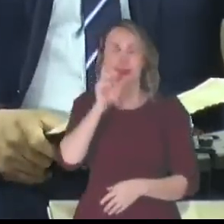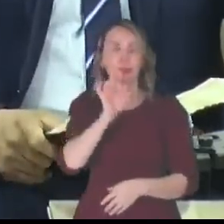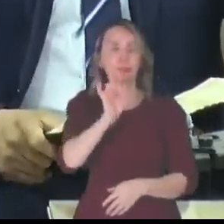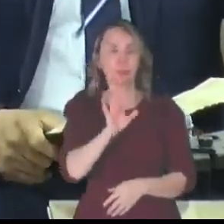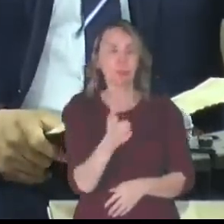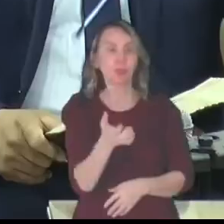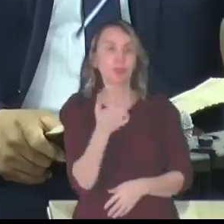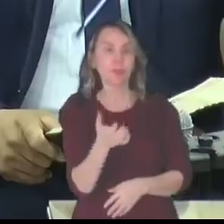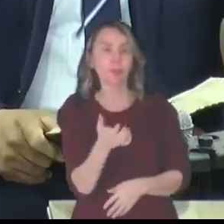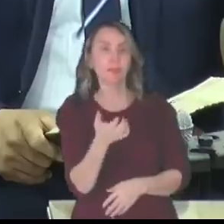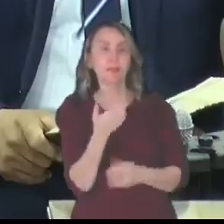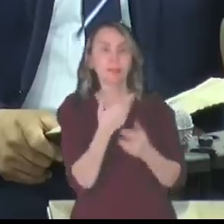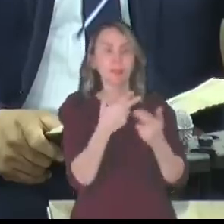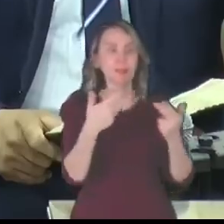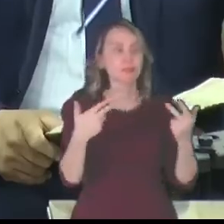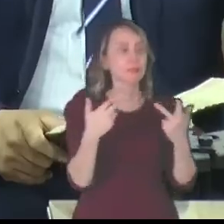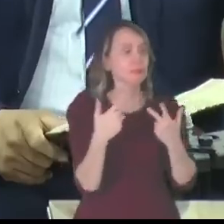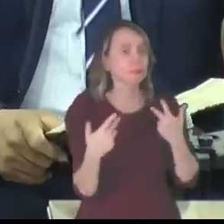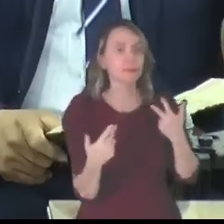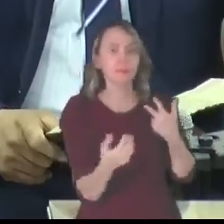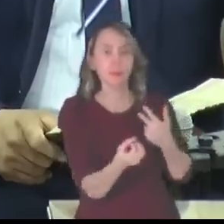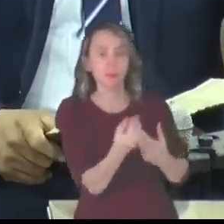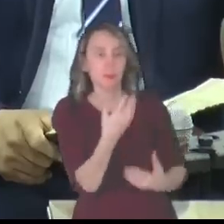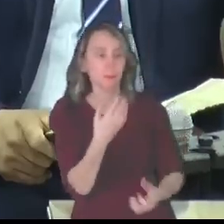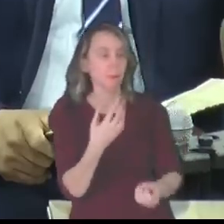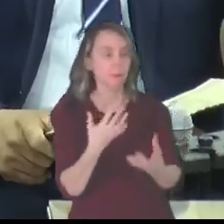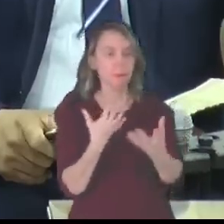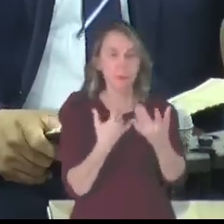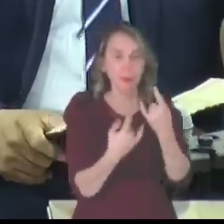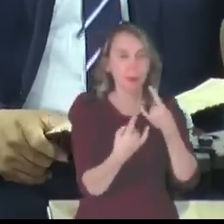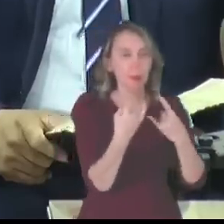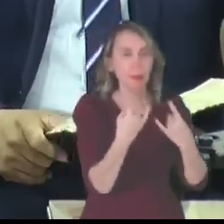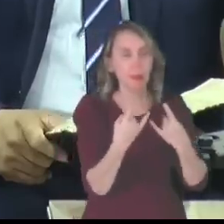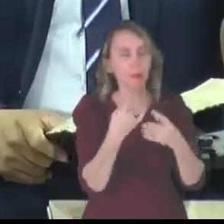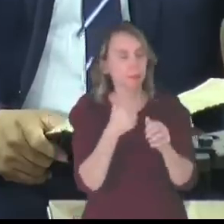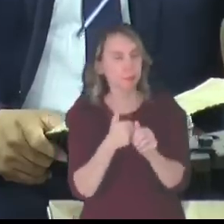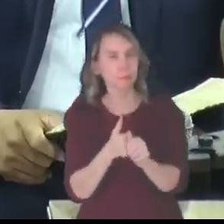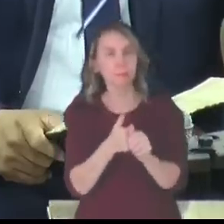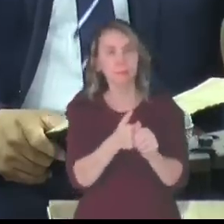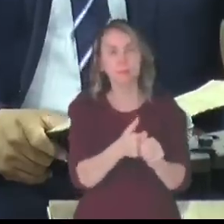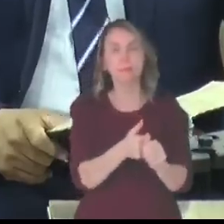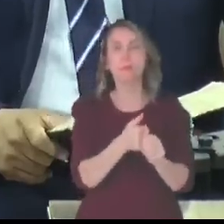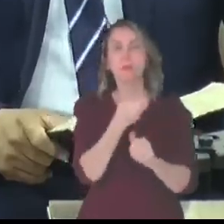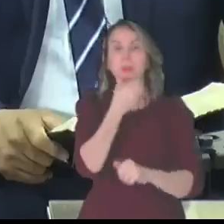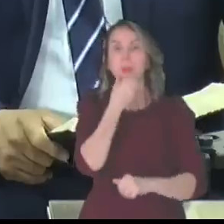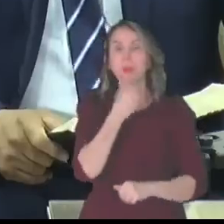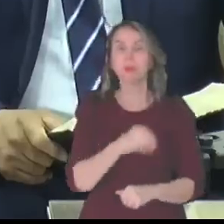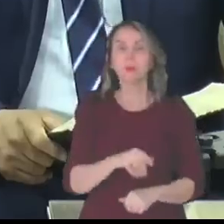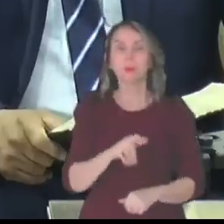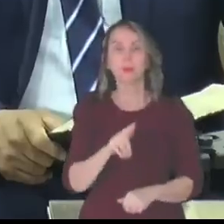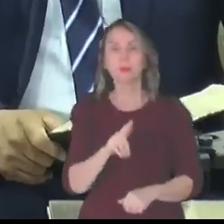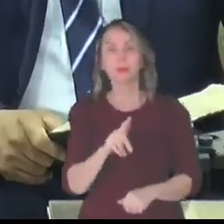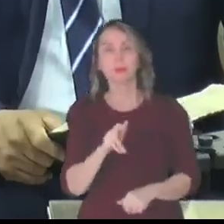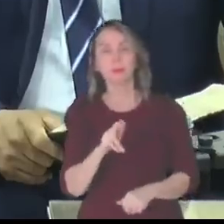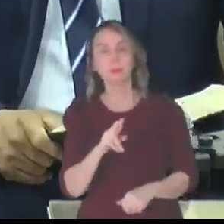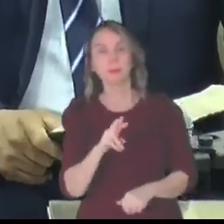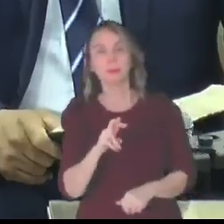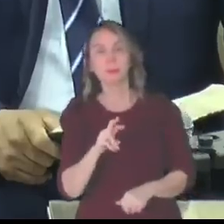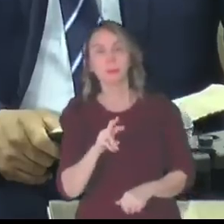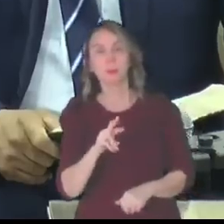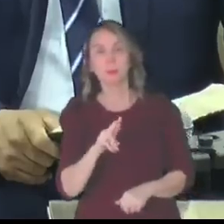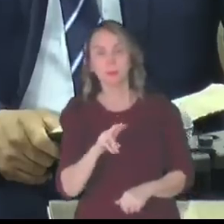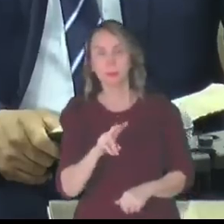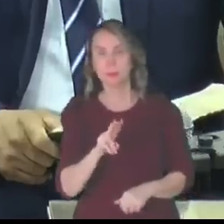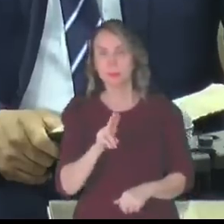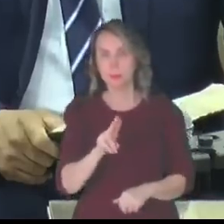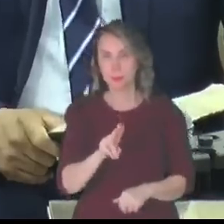novidades ele seguia um guru mas quando chegava outro guru com outra